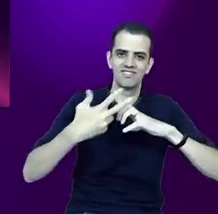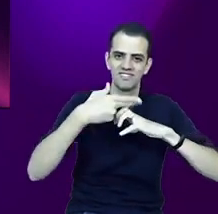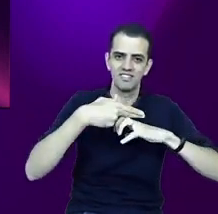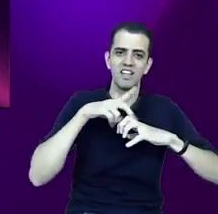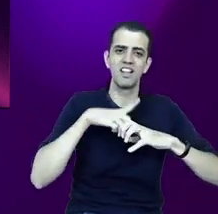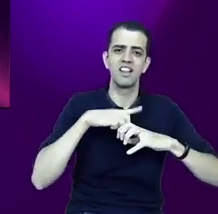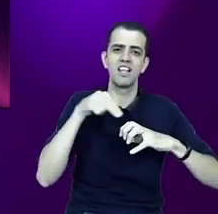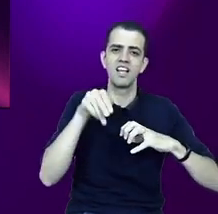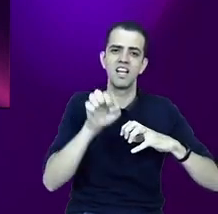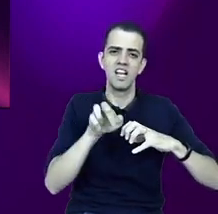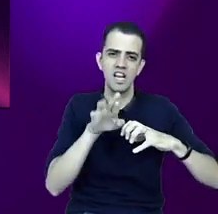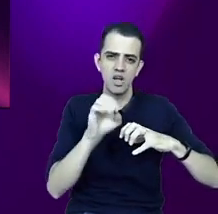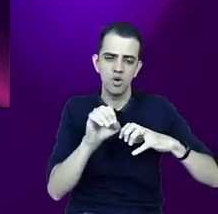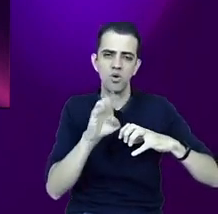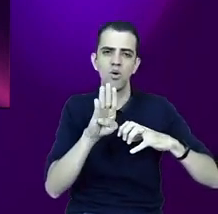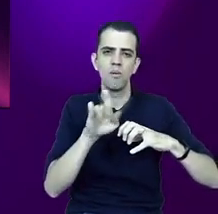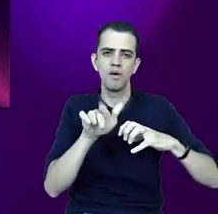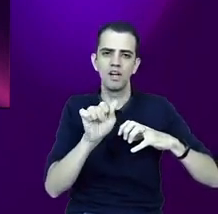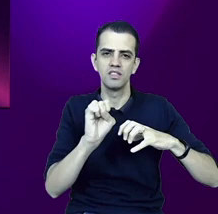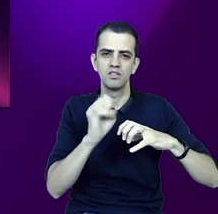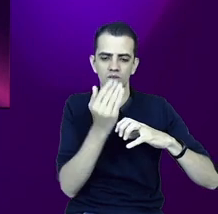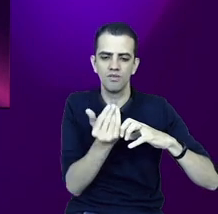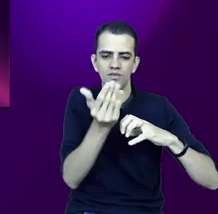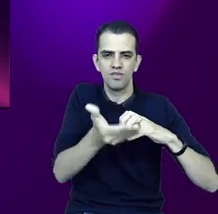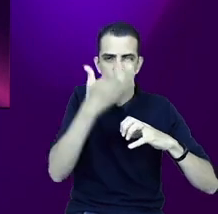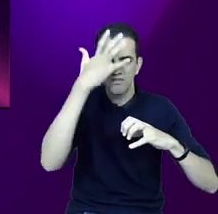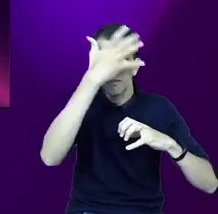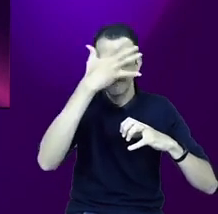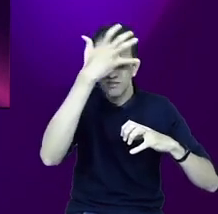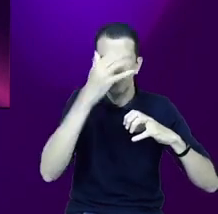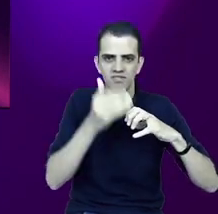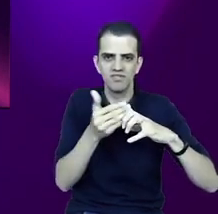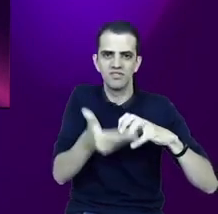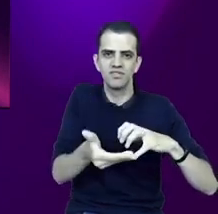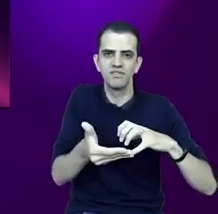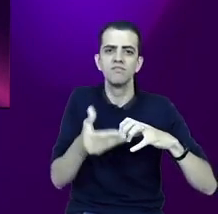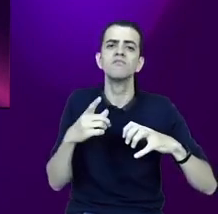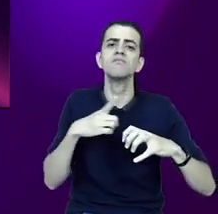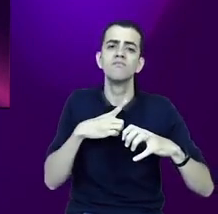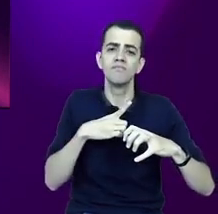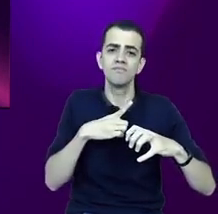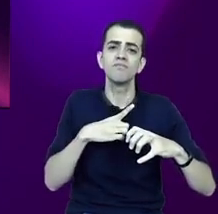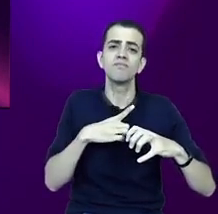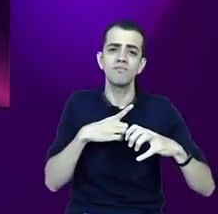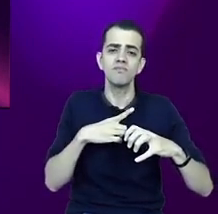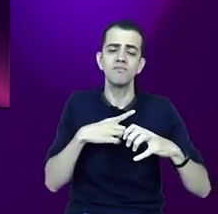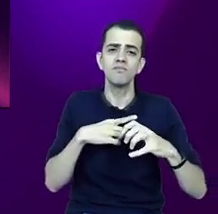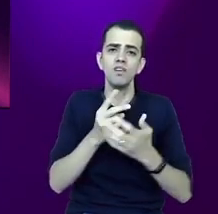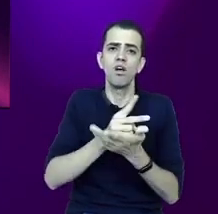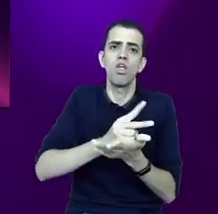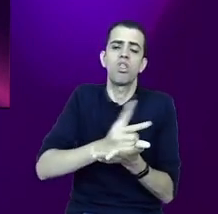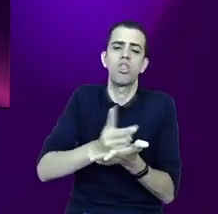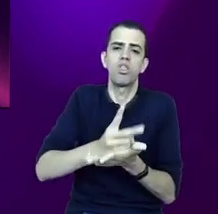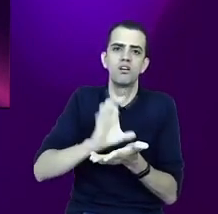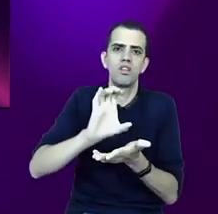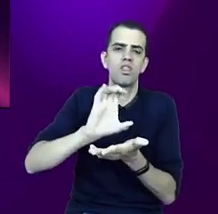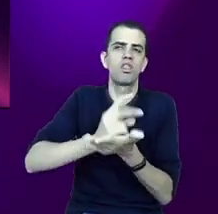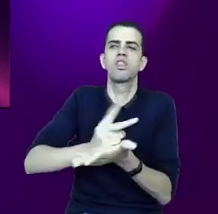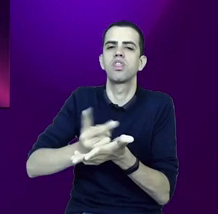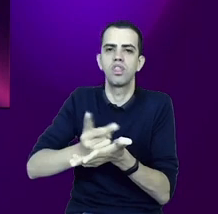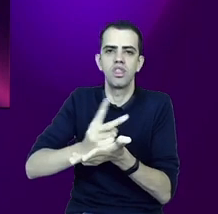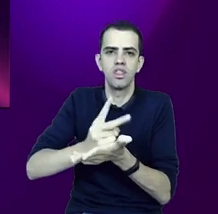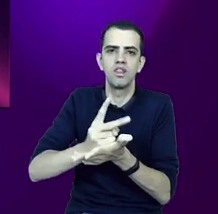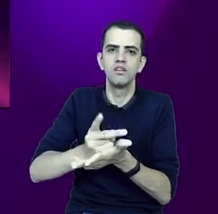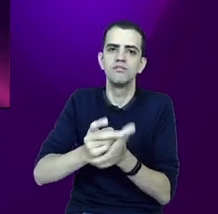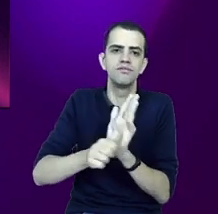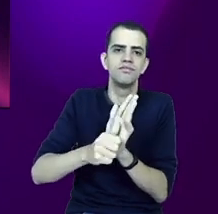glioblastoma, região frontal, tá? Esse paciente, ele apresentou um quadro de crise convulsiva isolada, apesar desse efeito de